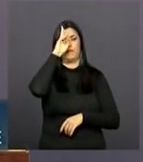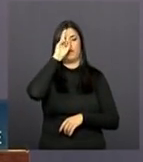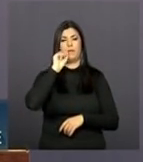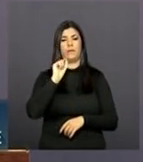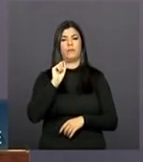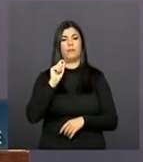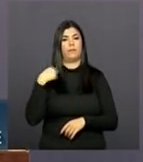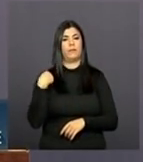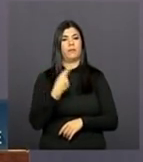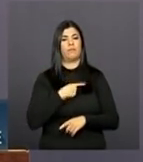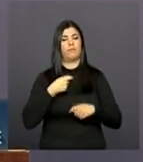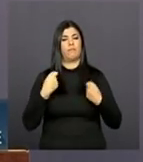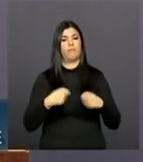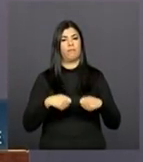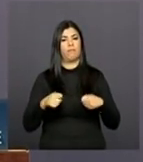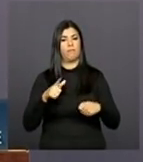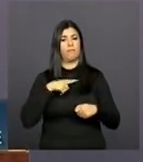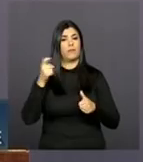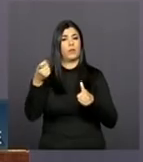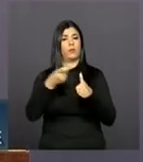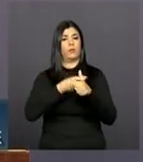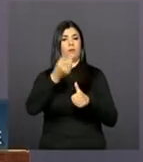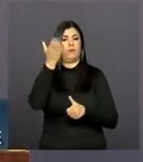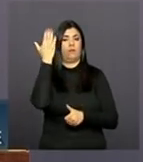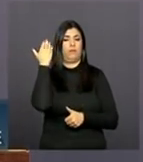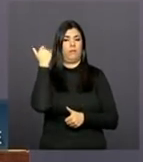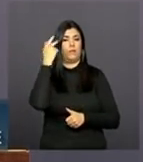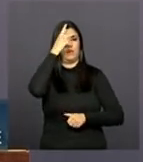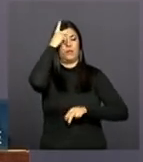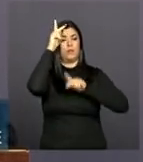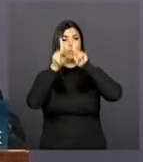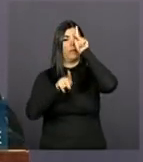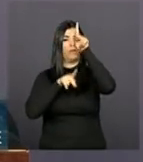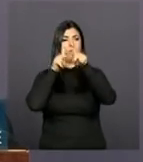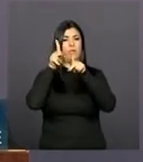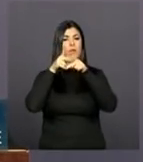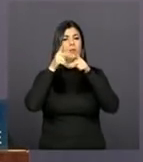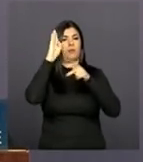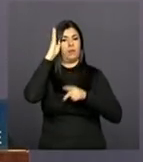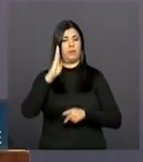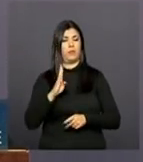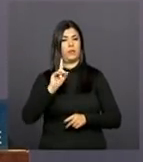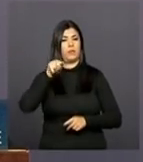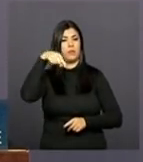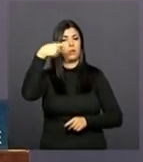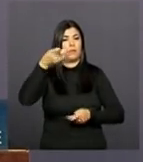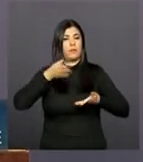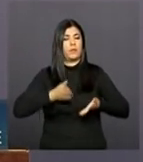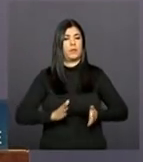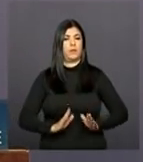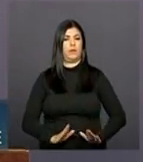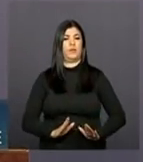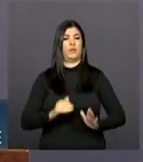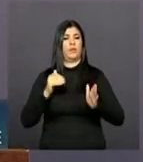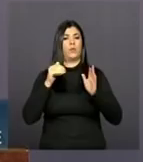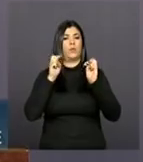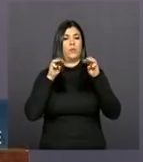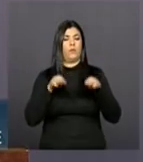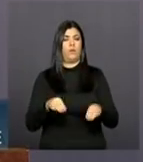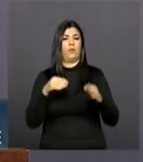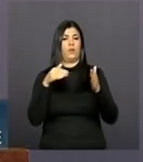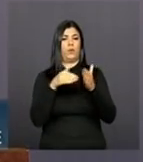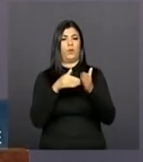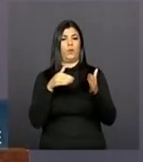devemos disso à maioria da população brasileira que nascida após o final do